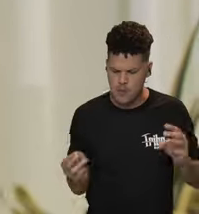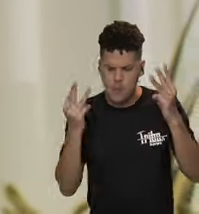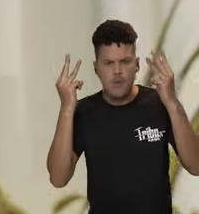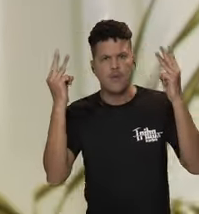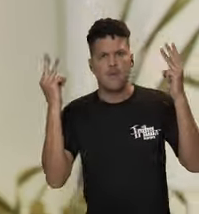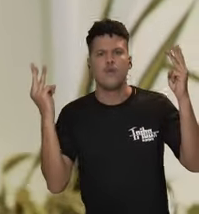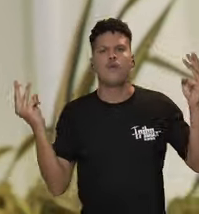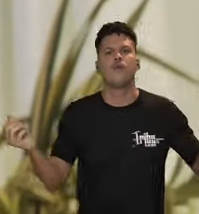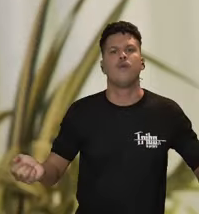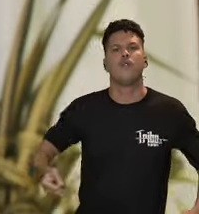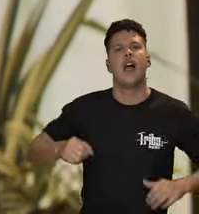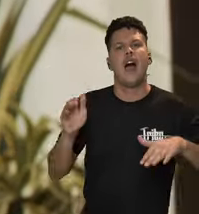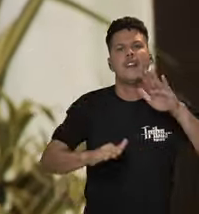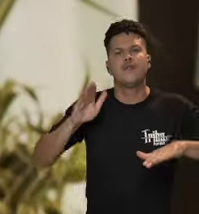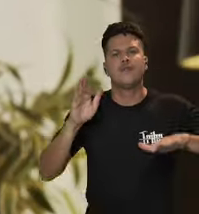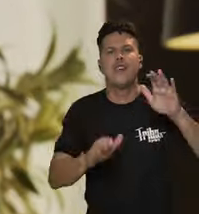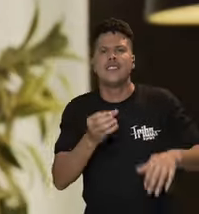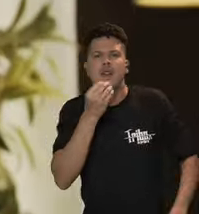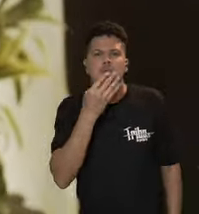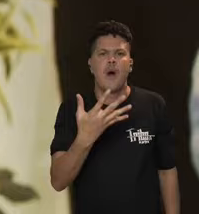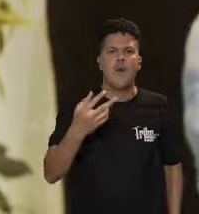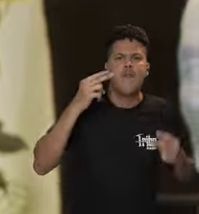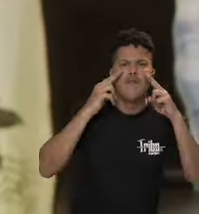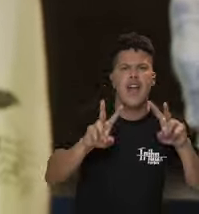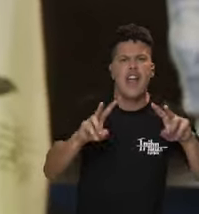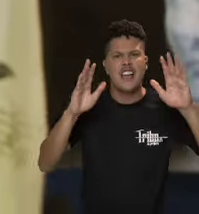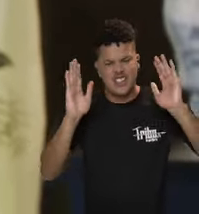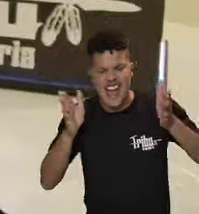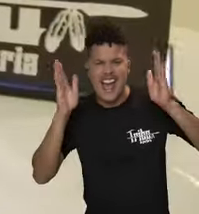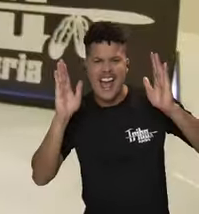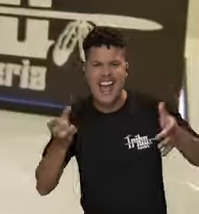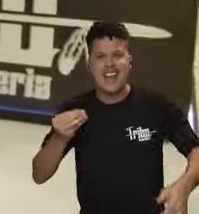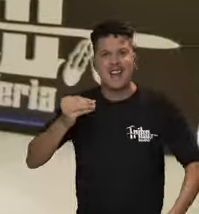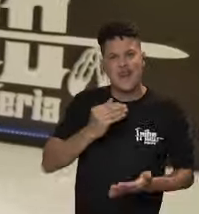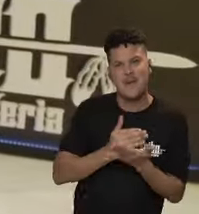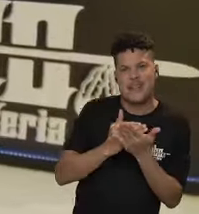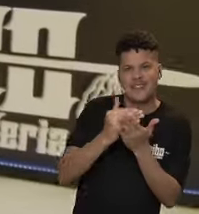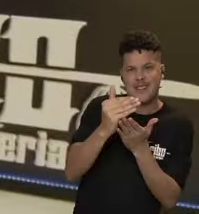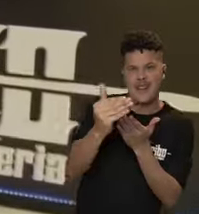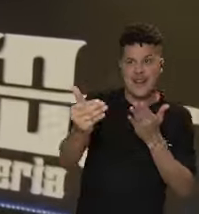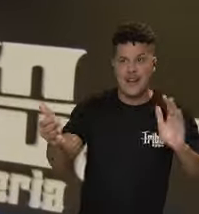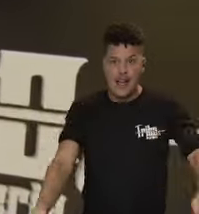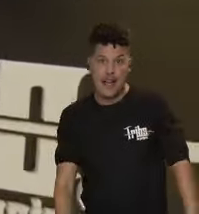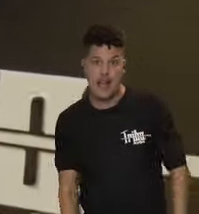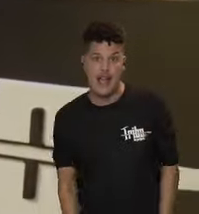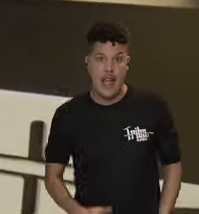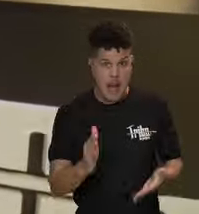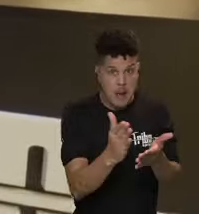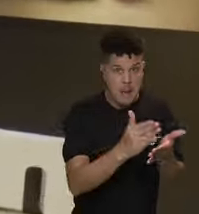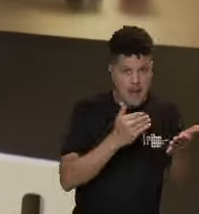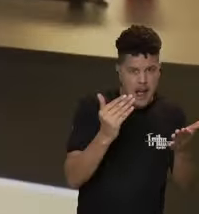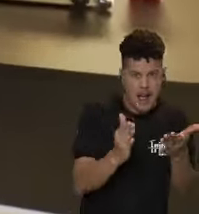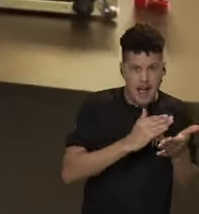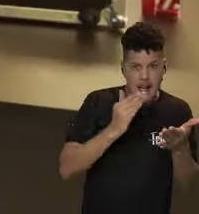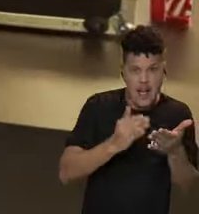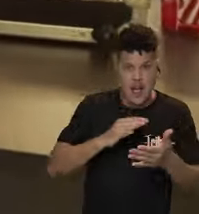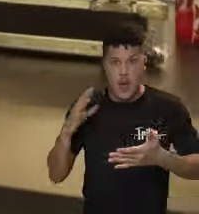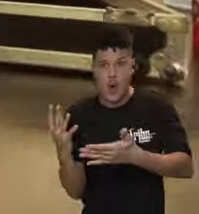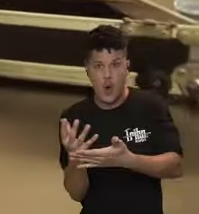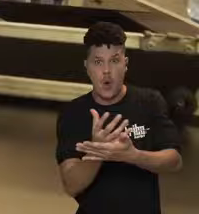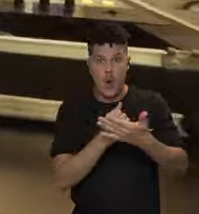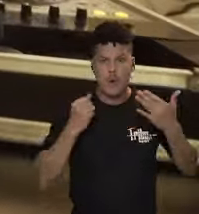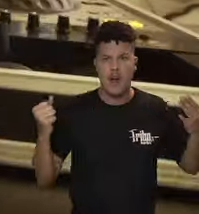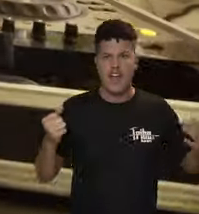show, show. E às vezes é bom ver se já começou. Esse magazine roubou. Essa porra é